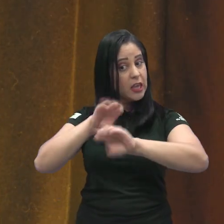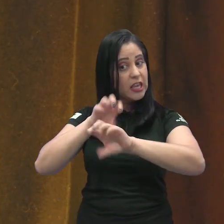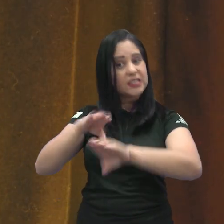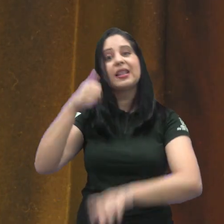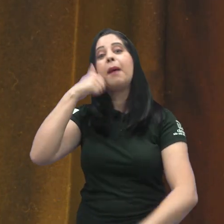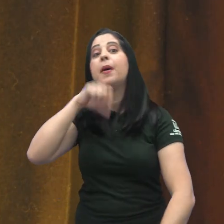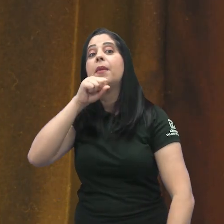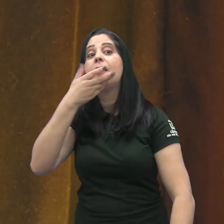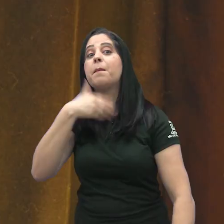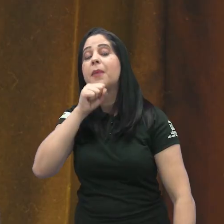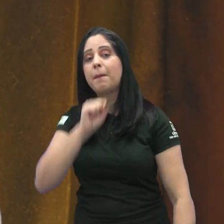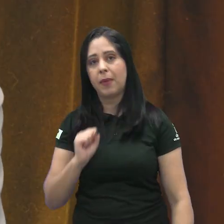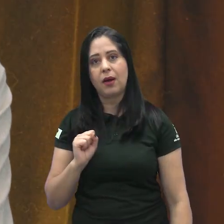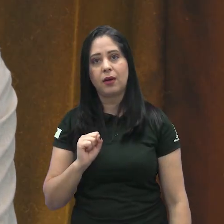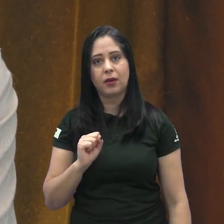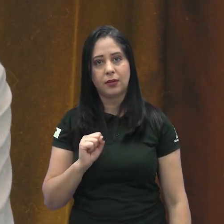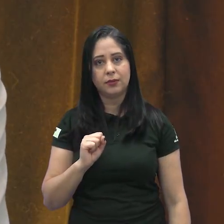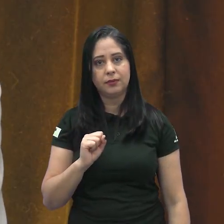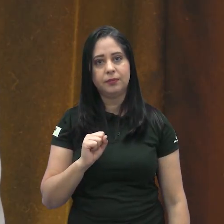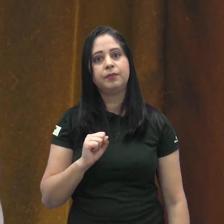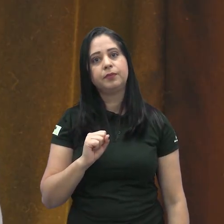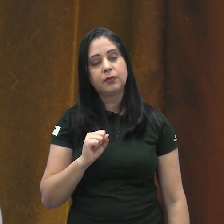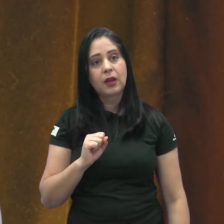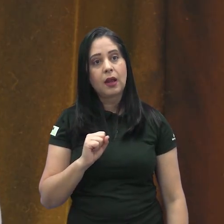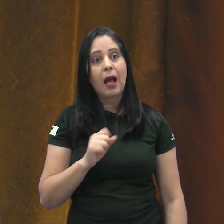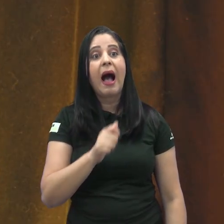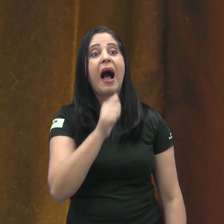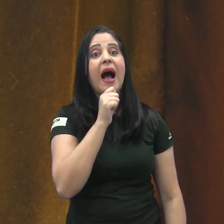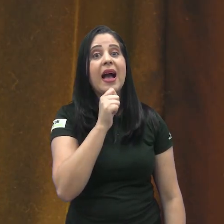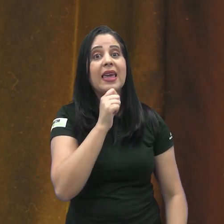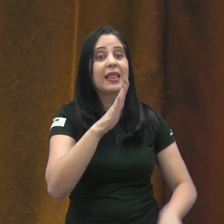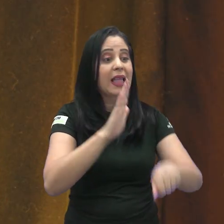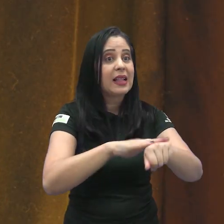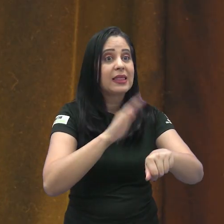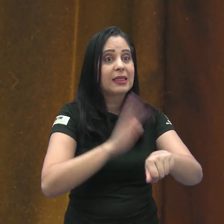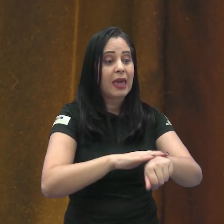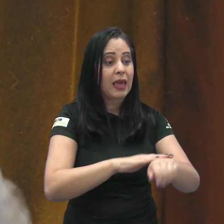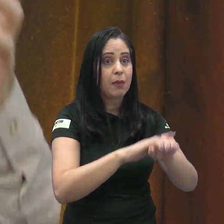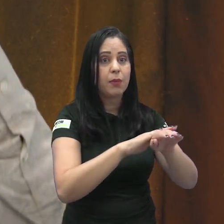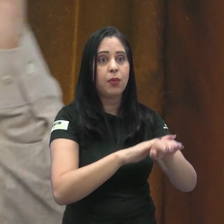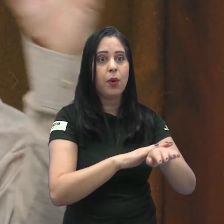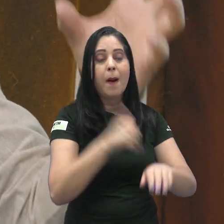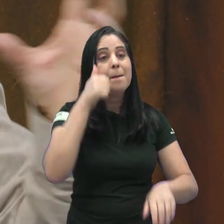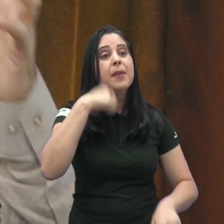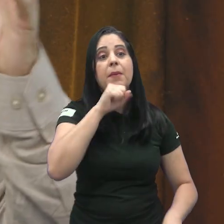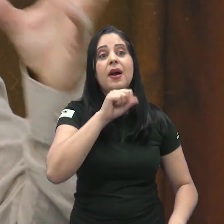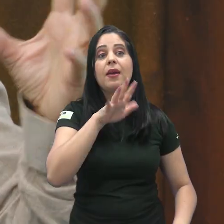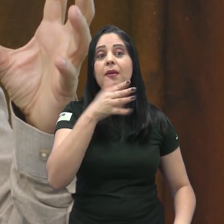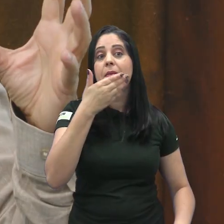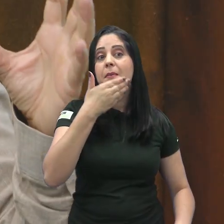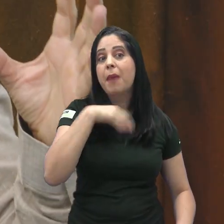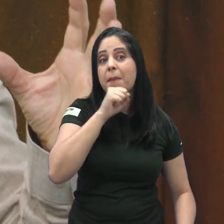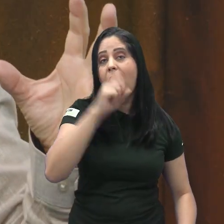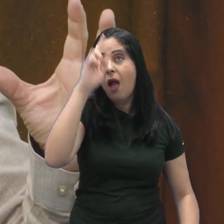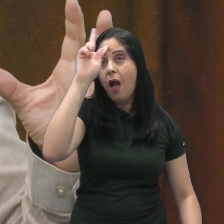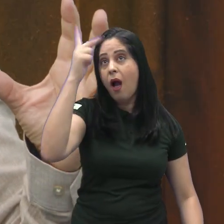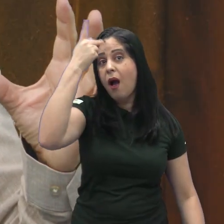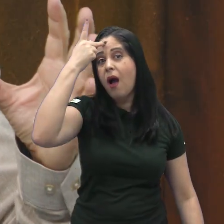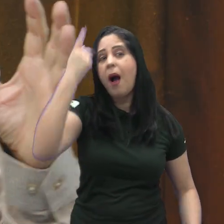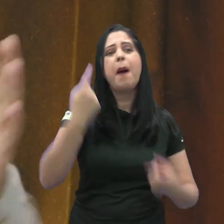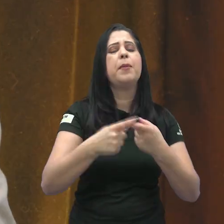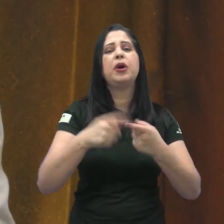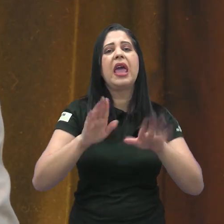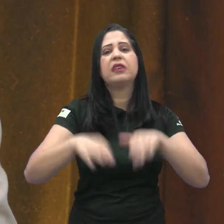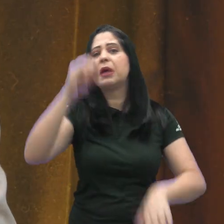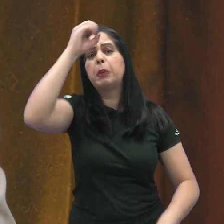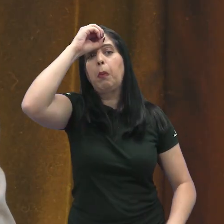geração diferente. Se isso é ensinado nas escolas, ainda há tempo ainda de mudar a mentalidade, às vezes, dos pais, que não entendem.